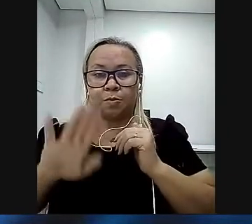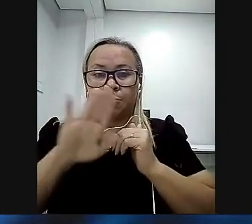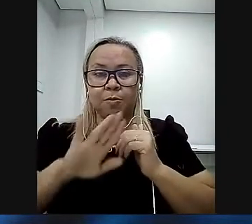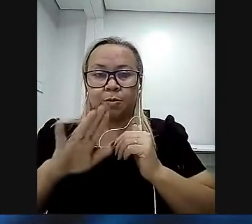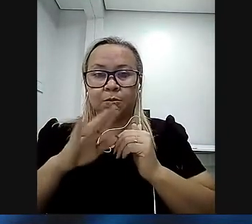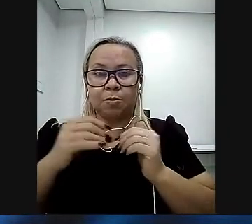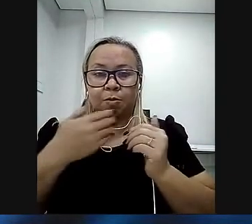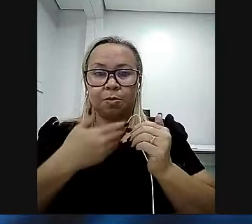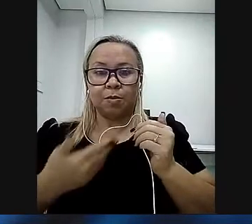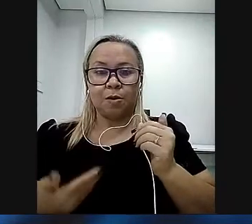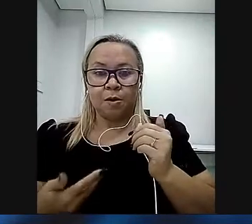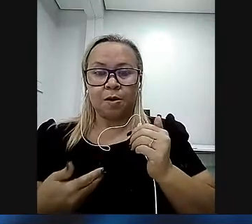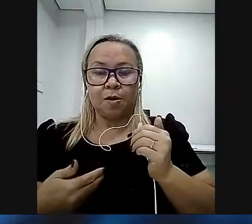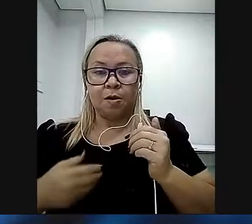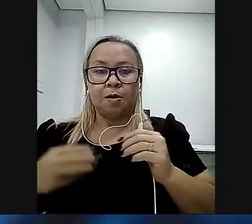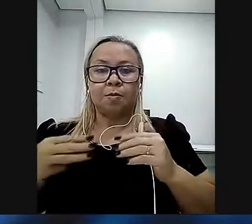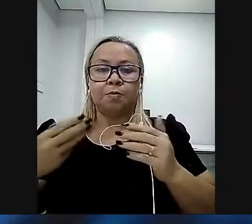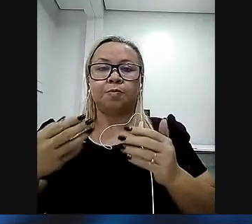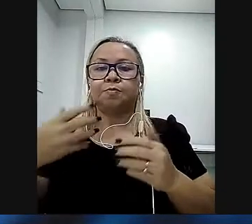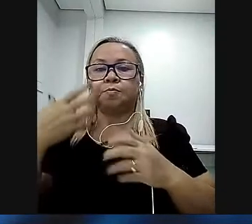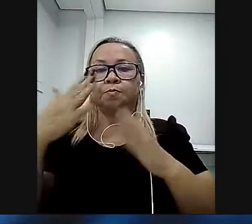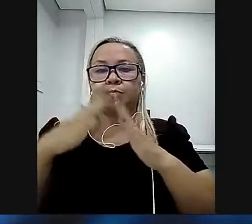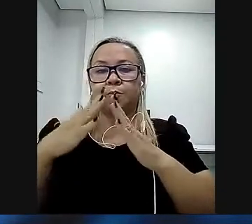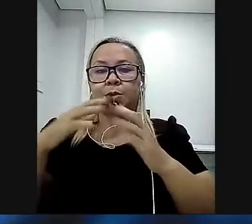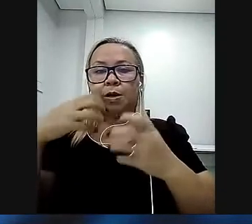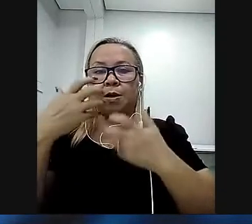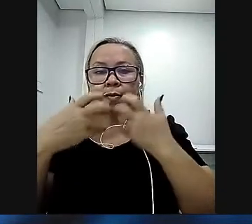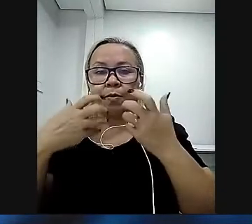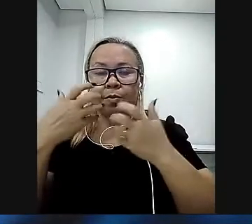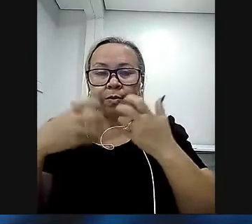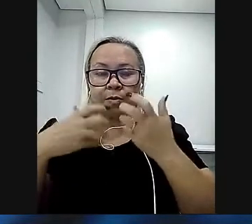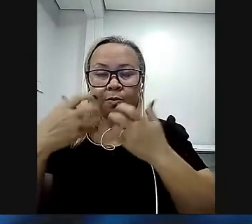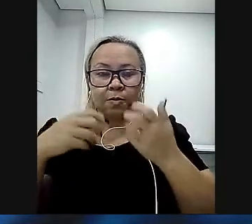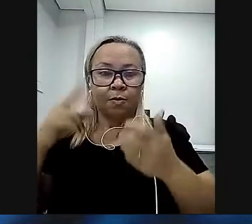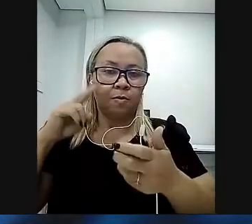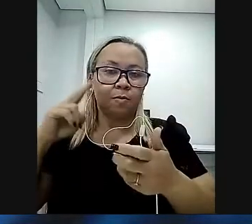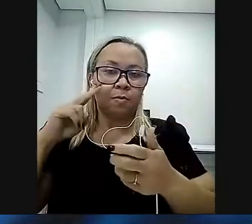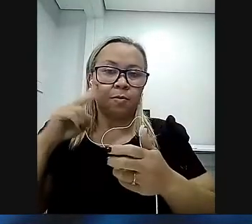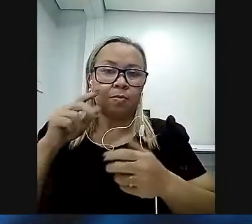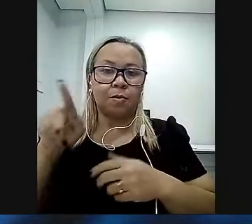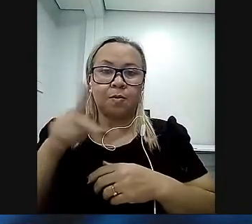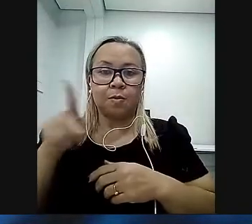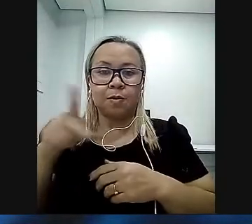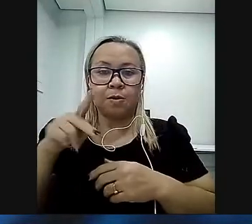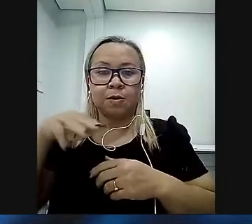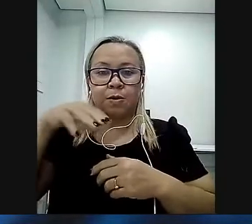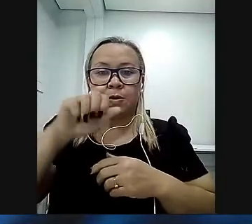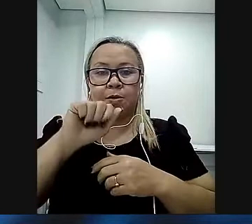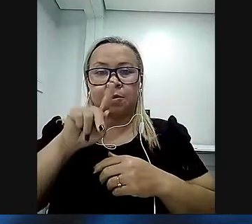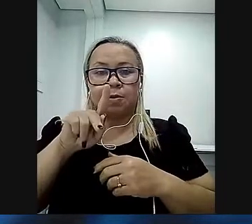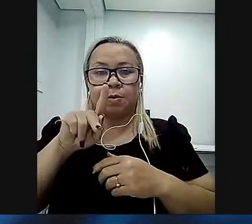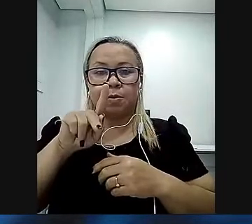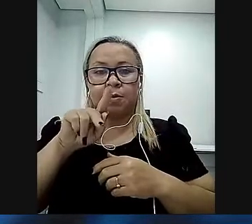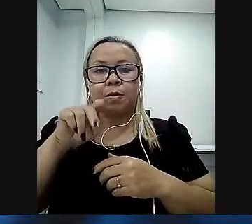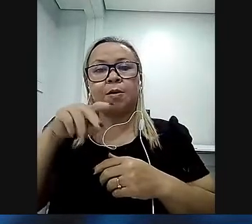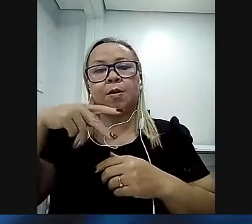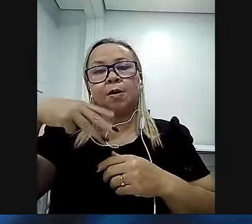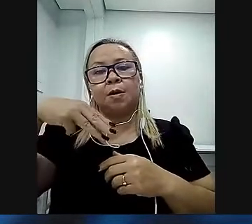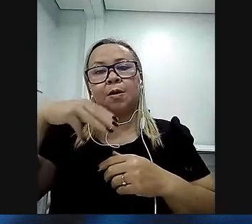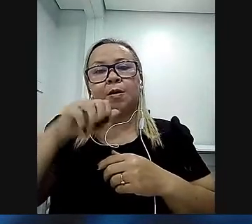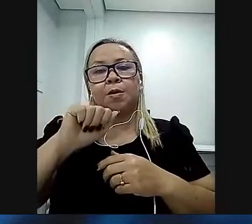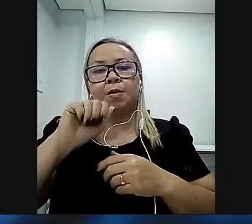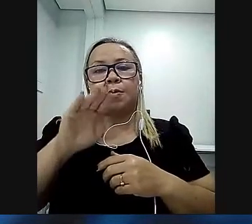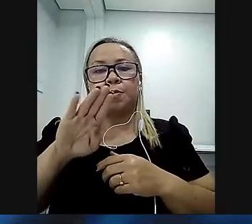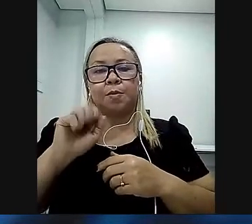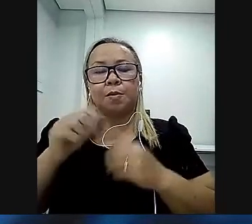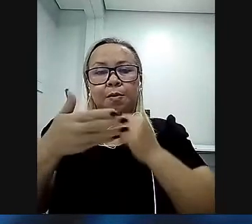Poderes, Casa do Cantador, Museu Histórico e Artístico de Planaltina e MAB, Museu de Arte de Brasília. Com a colaboração da Fundação